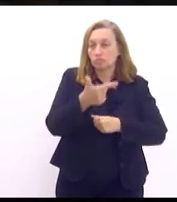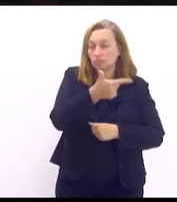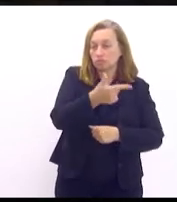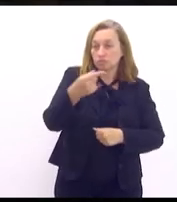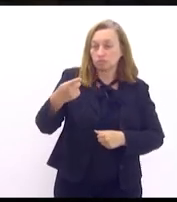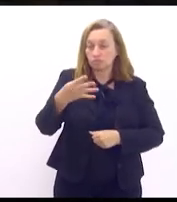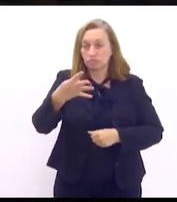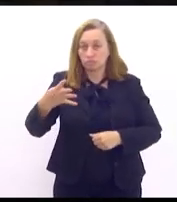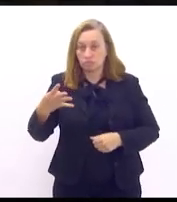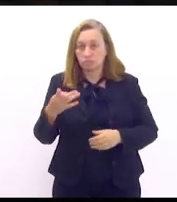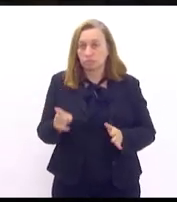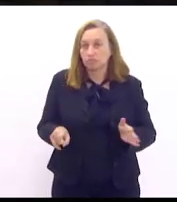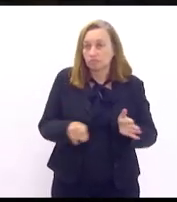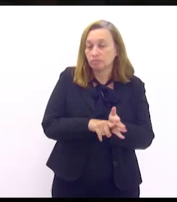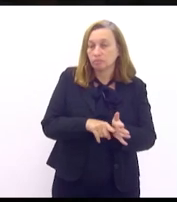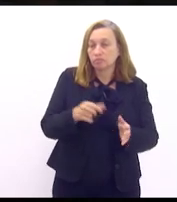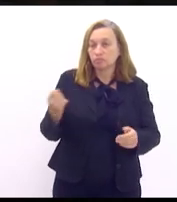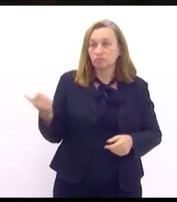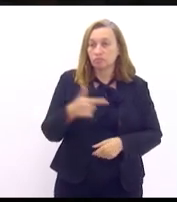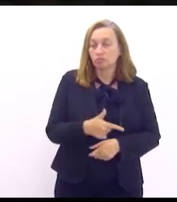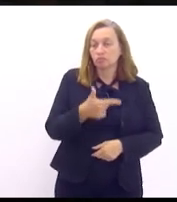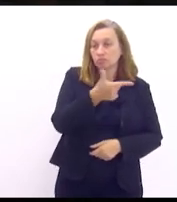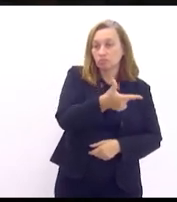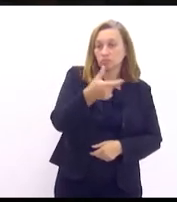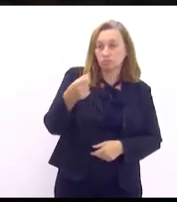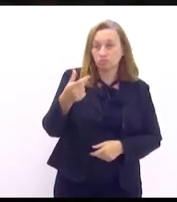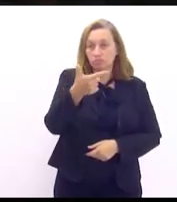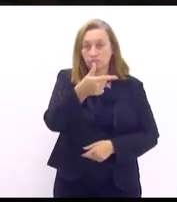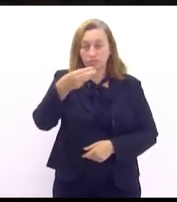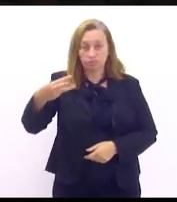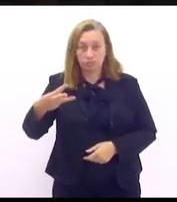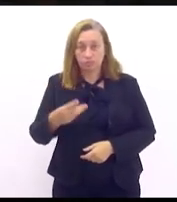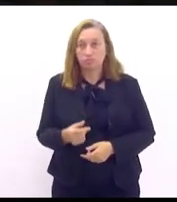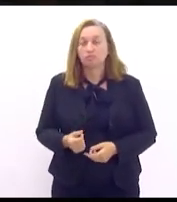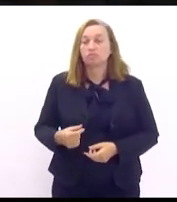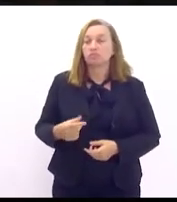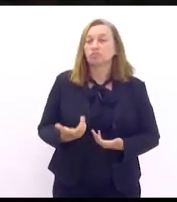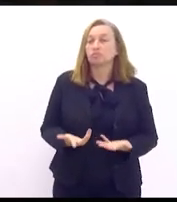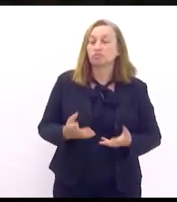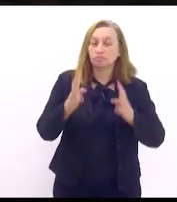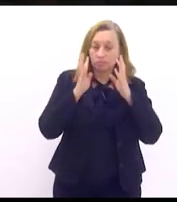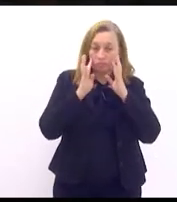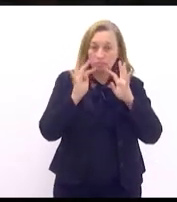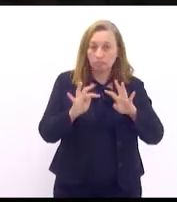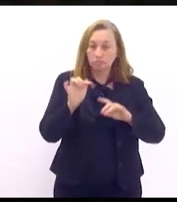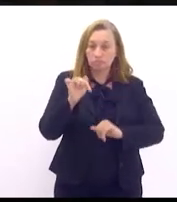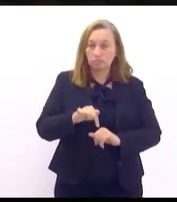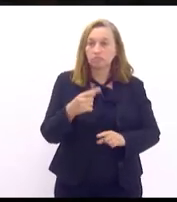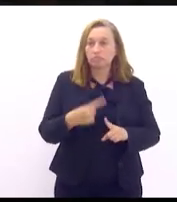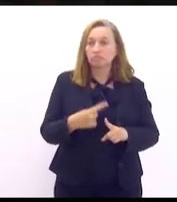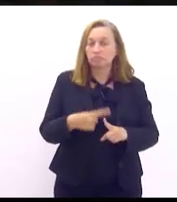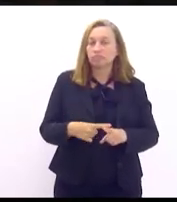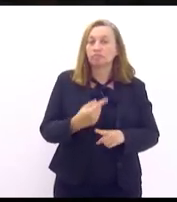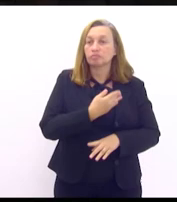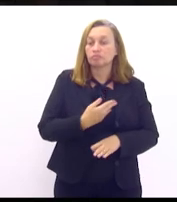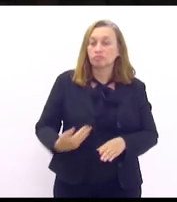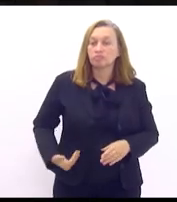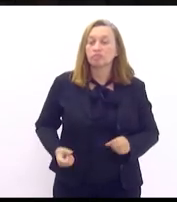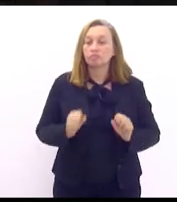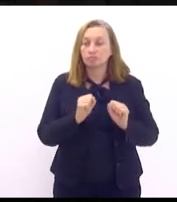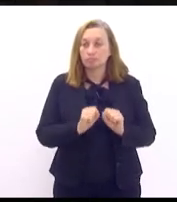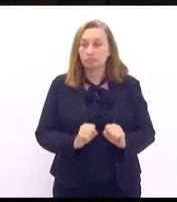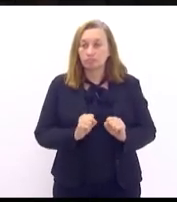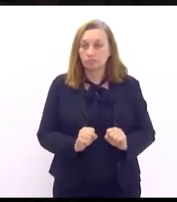2023. Então, não é um governo que prioriza a educação. Inclusive, a gente vai ter que ficar atento aqui, porque o governo pode correr o